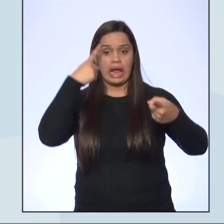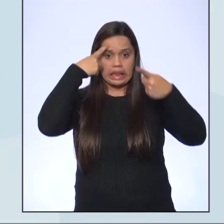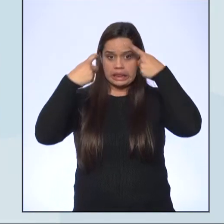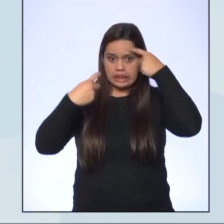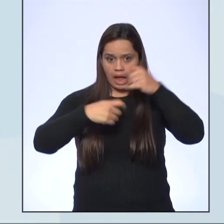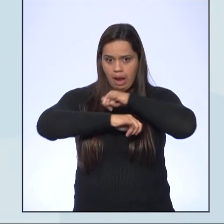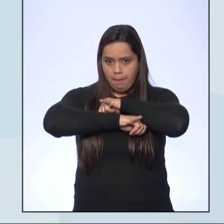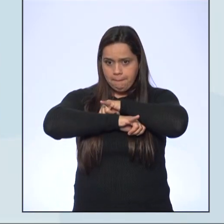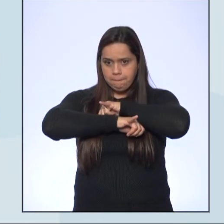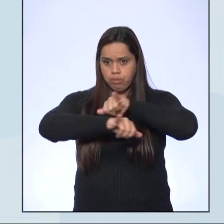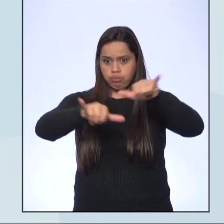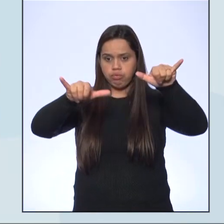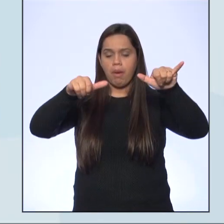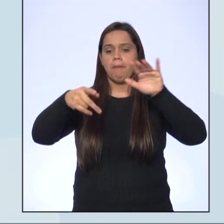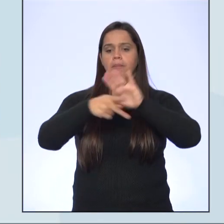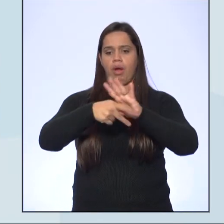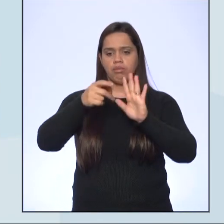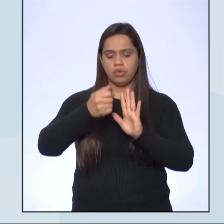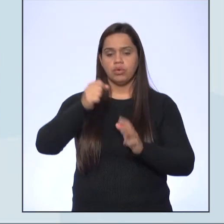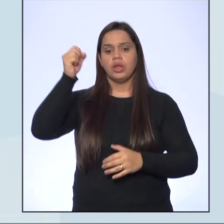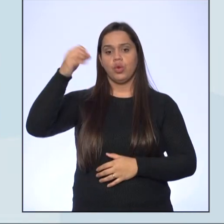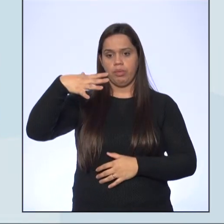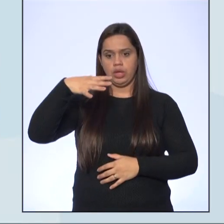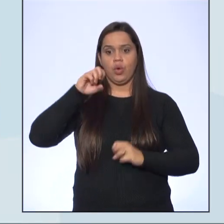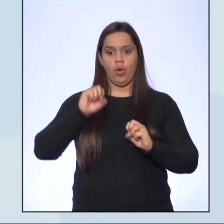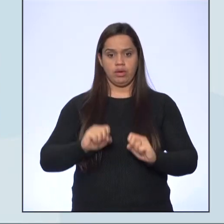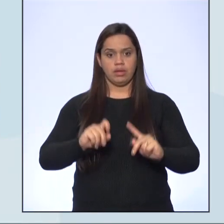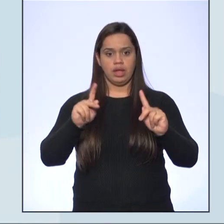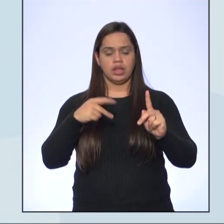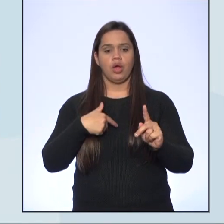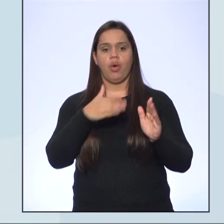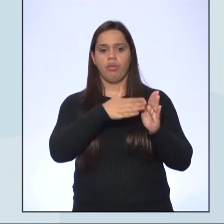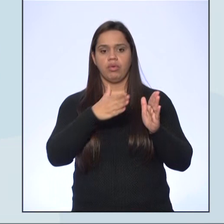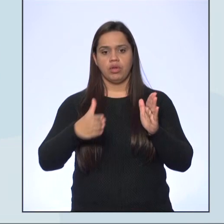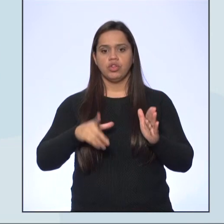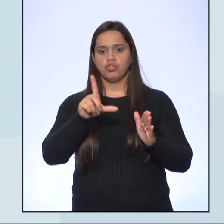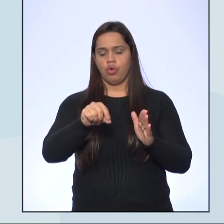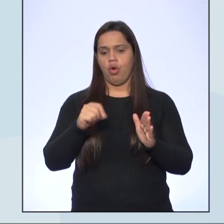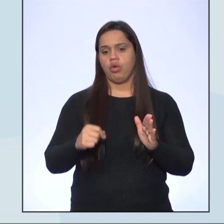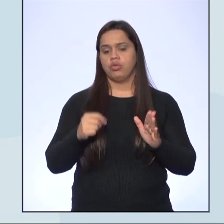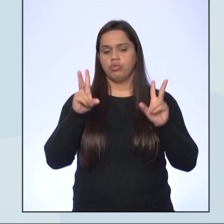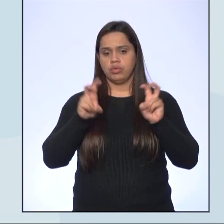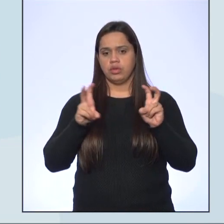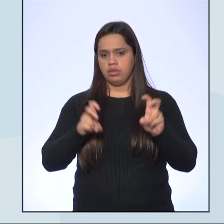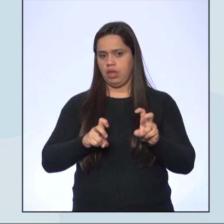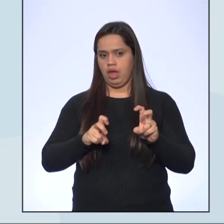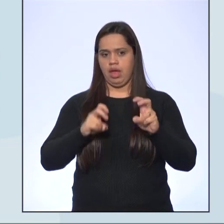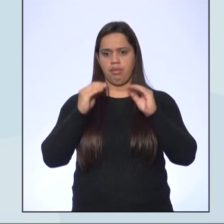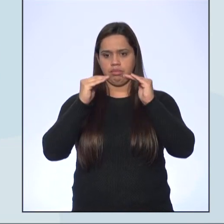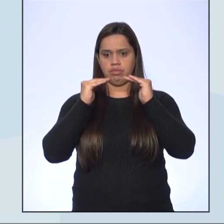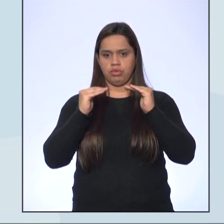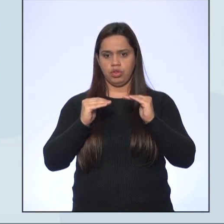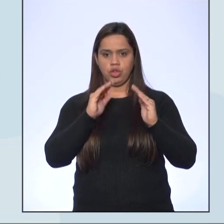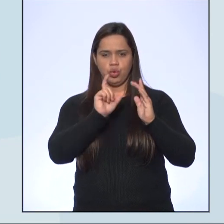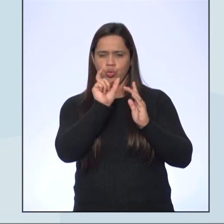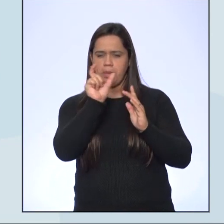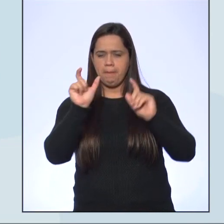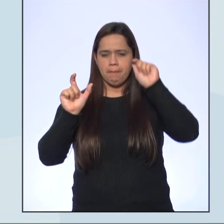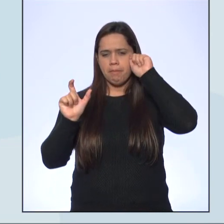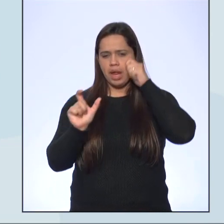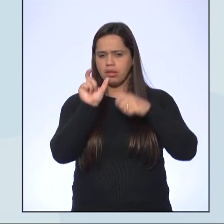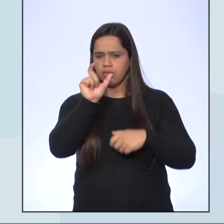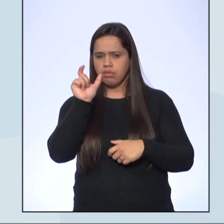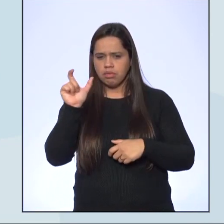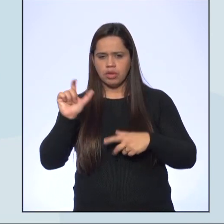iluministas. Vou colocar aí o passo a passo. Então, escolha um dos temas, né? Liberdade, igualdade, fraternidade,